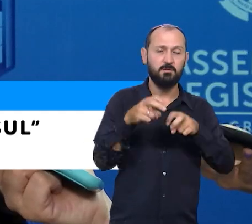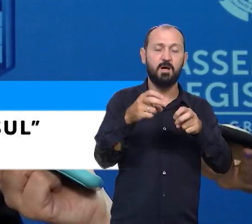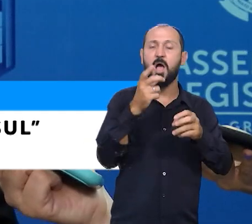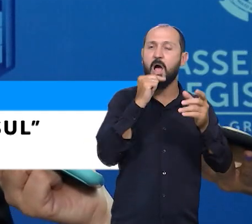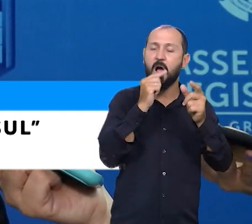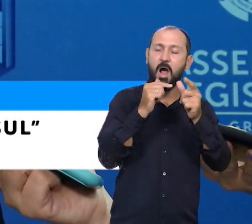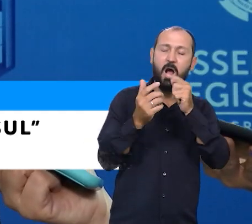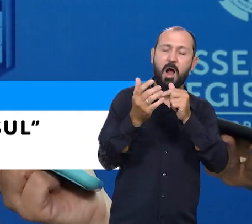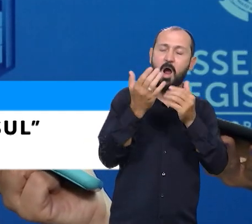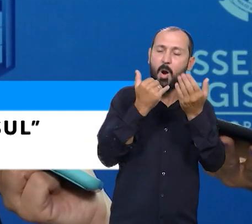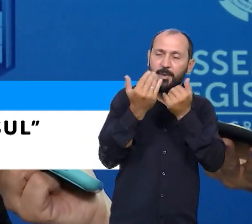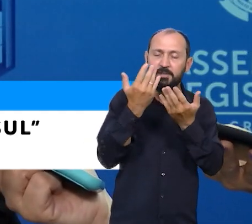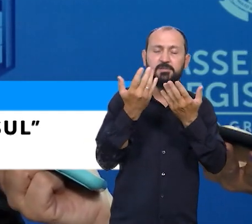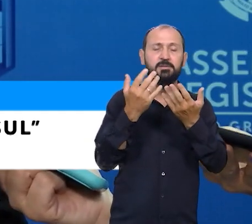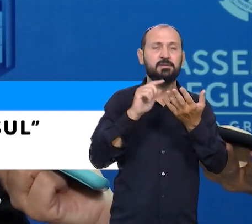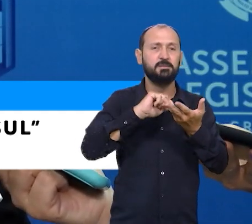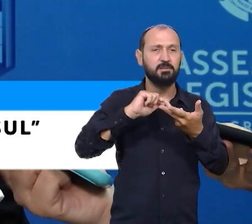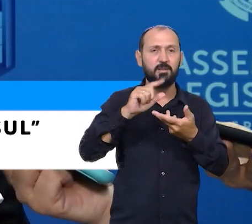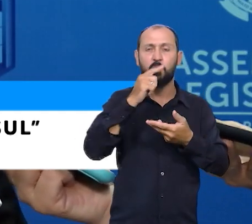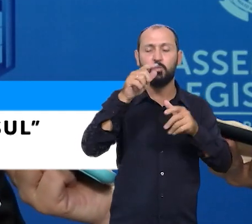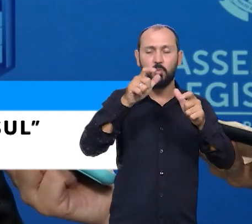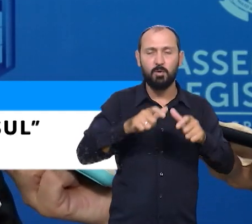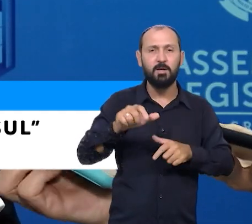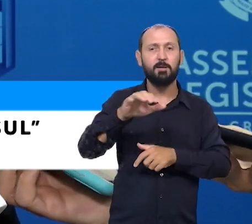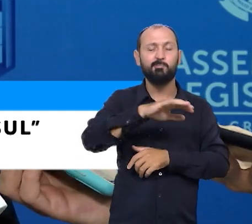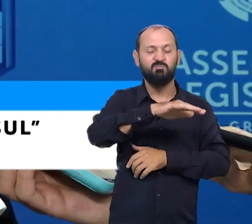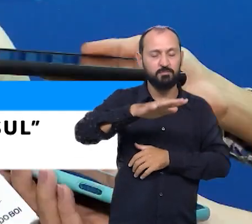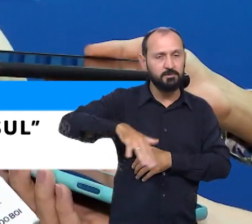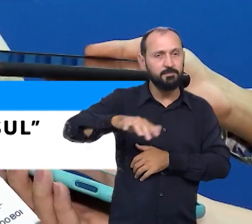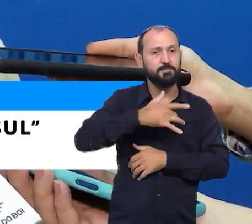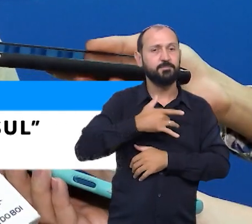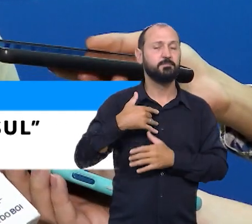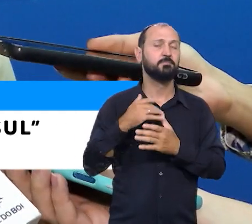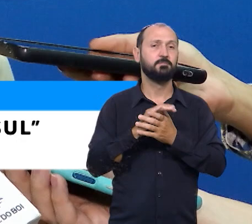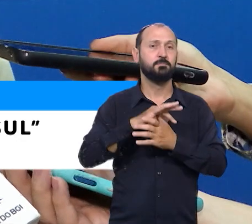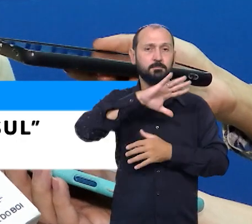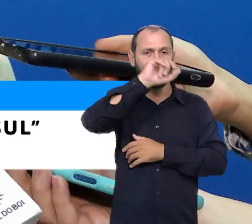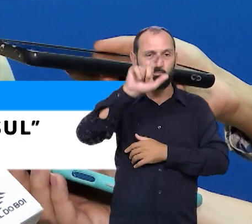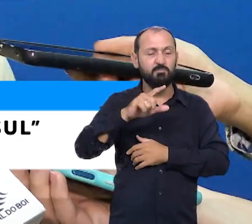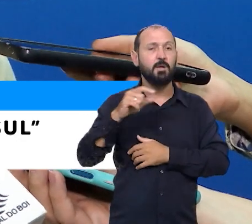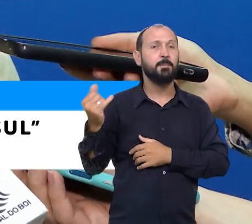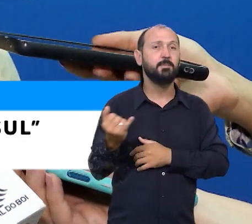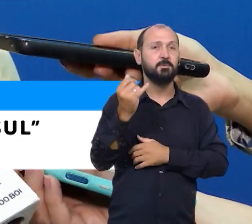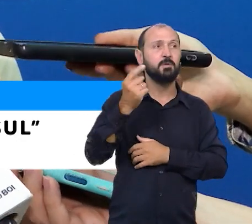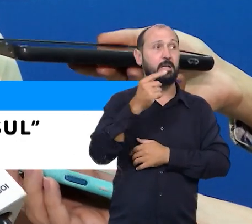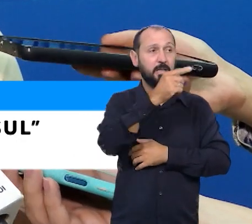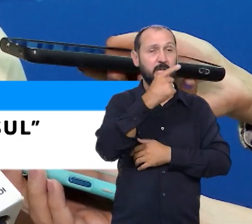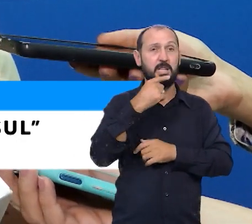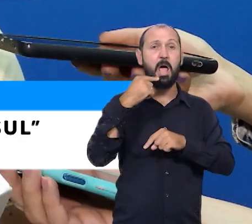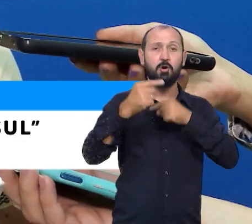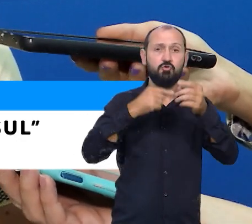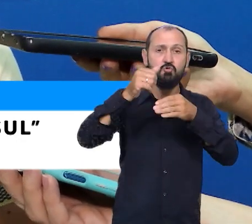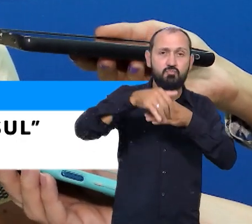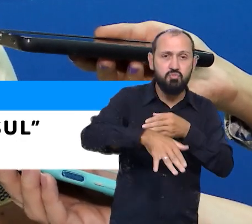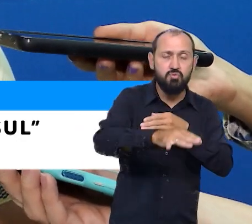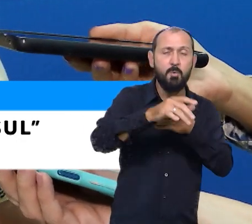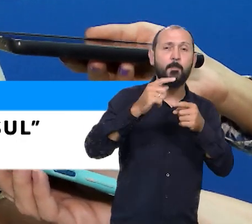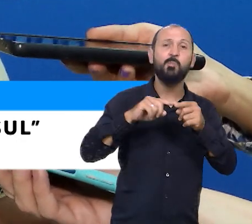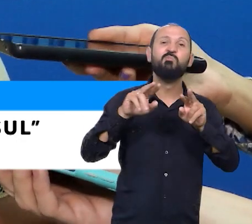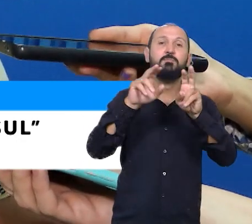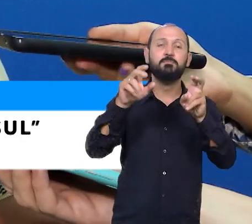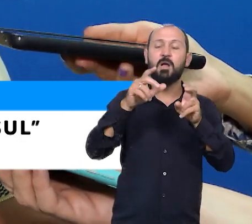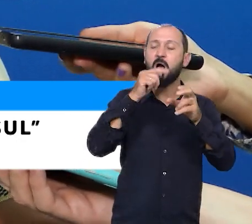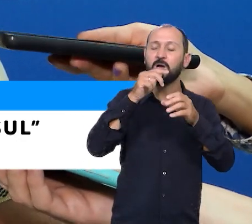uma agricultura, produzir alimento e também ter um ambiente saudável. Toda a região sul-mato-grossense ela é extremamente importante para nós lá na Itaipu,